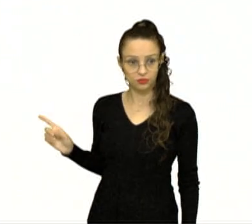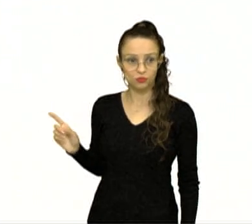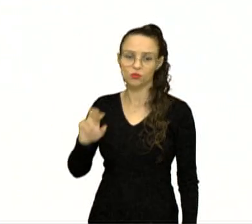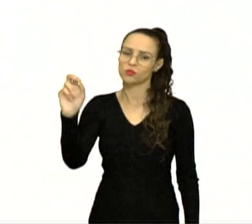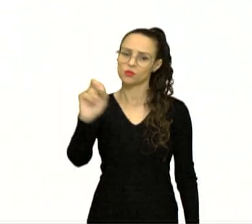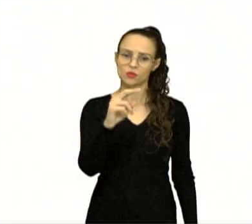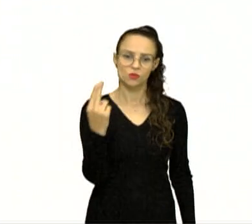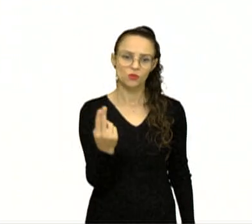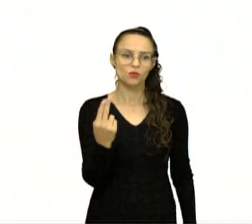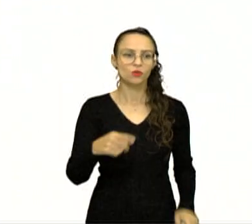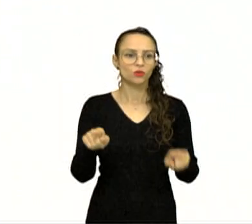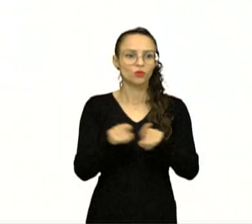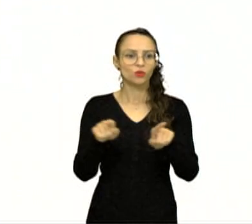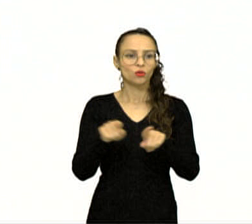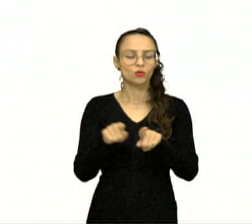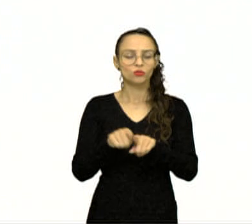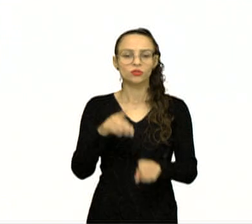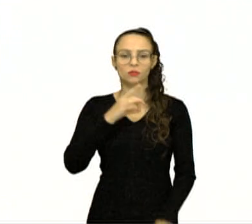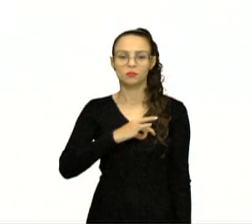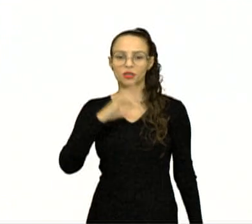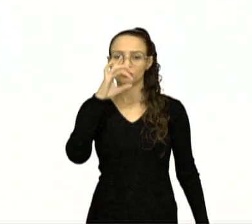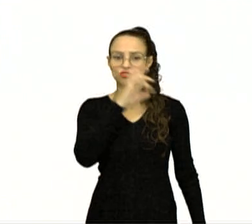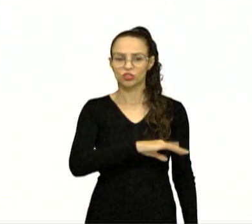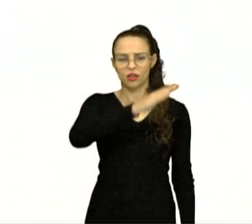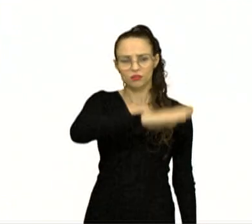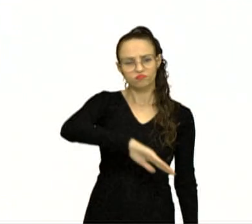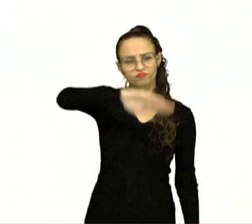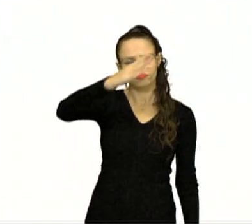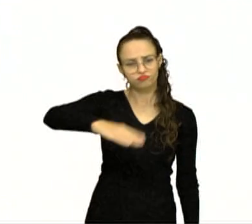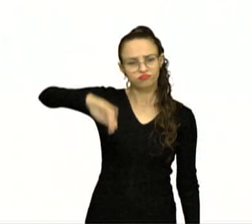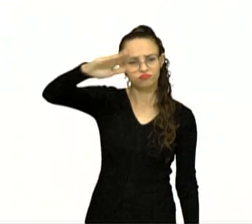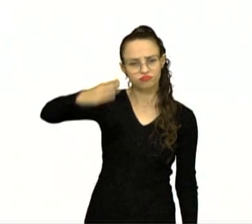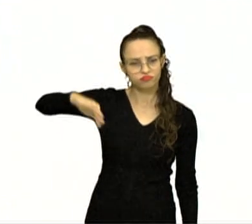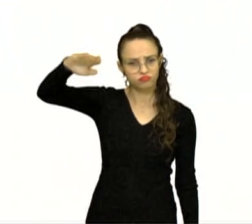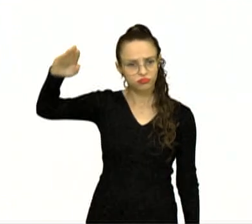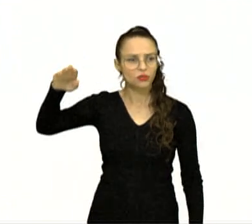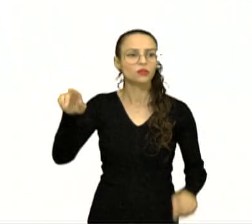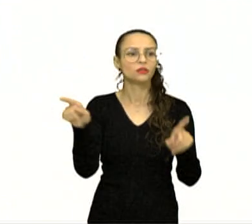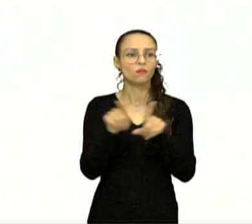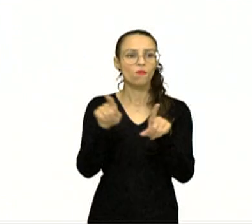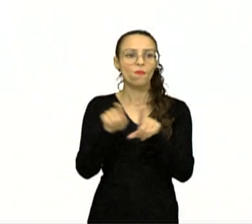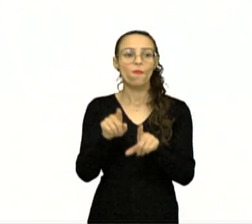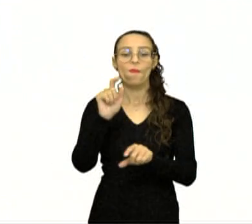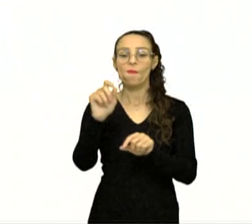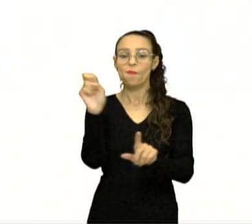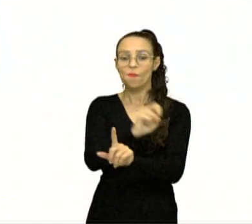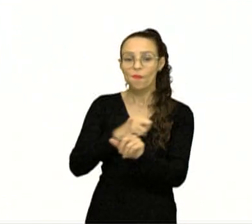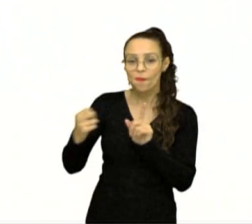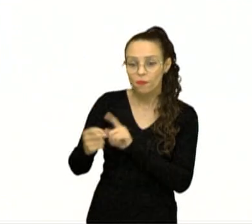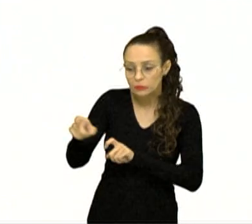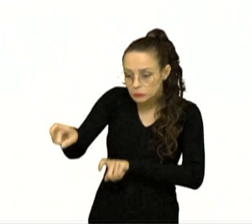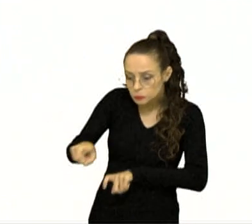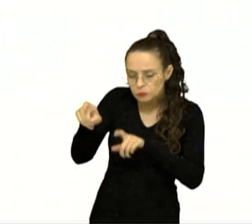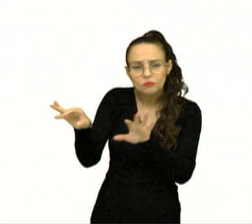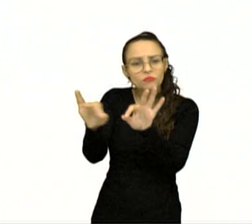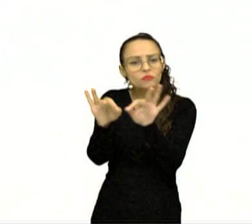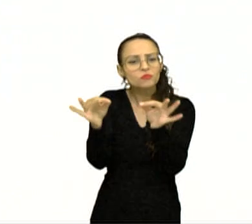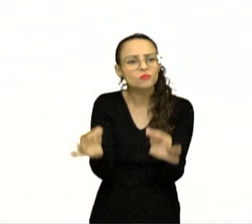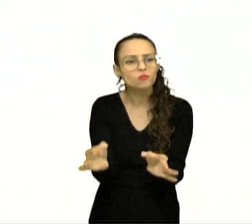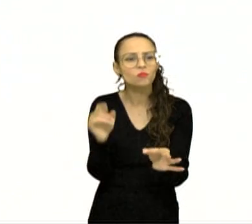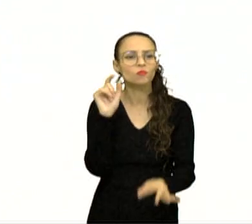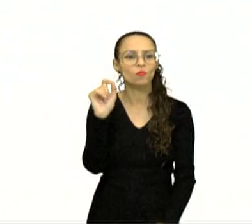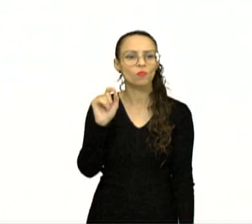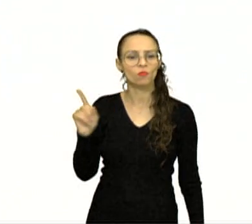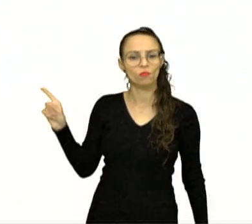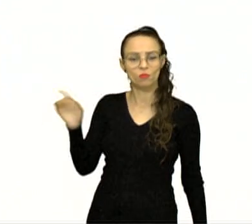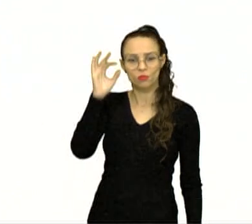ou na região do Chile, né, nas cordilheiras. Quem eram povos, sociedades agrícolas simples? Eles estão mais